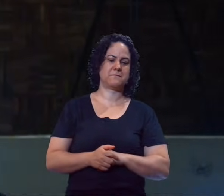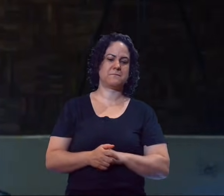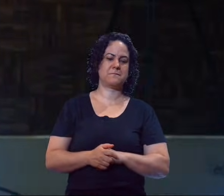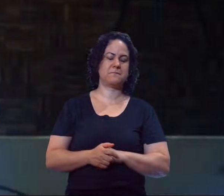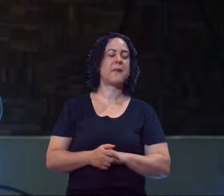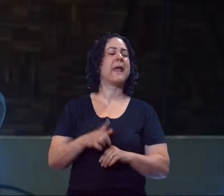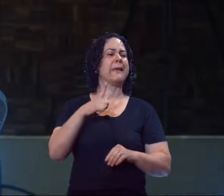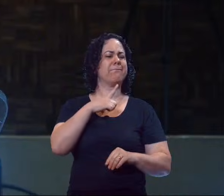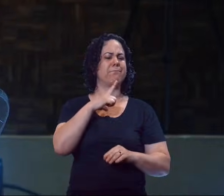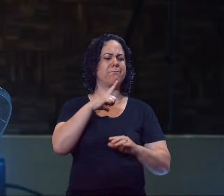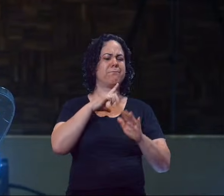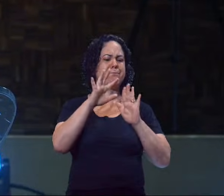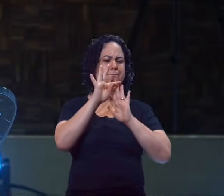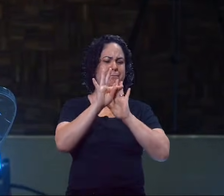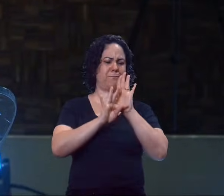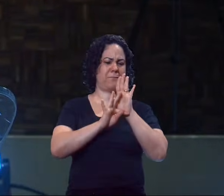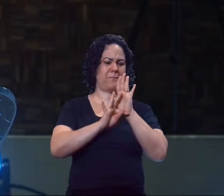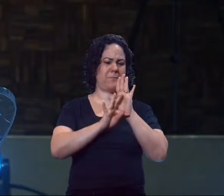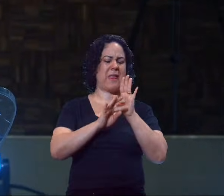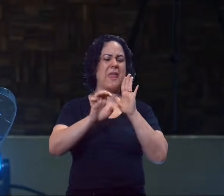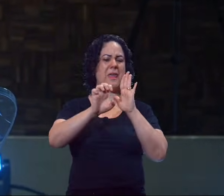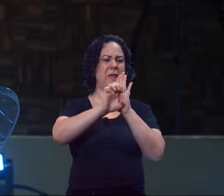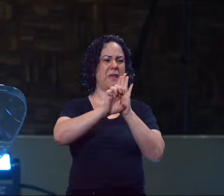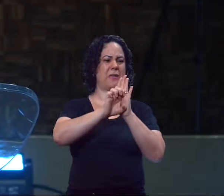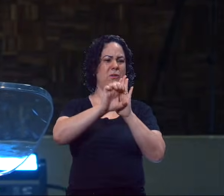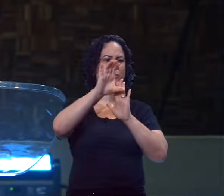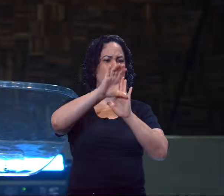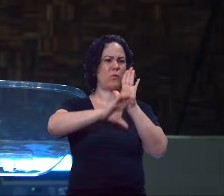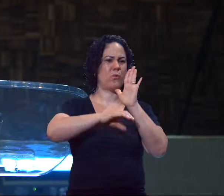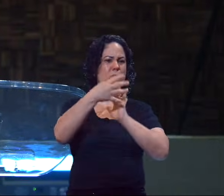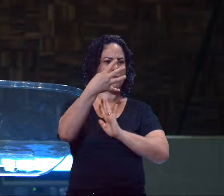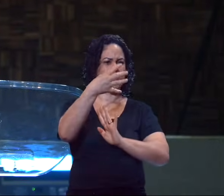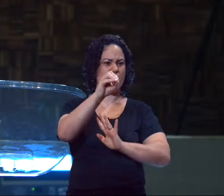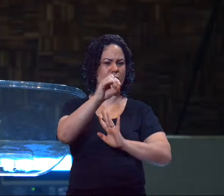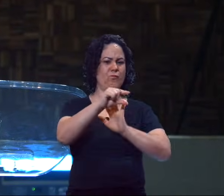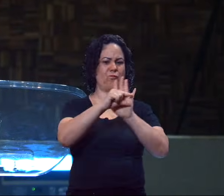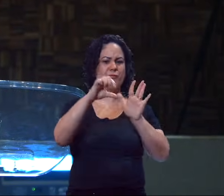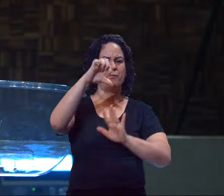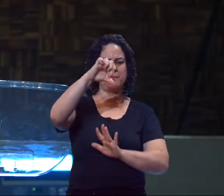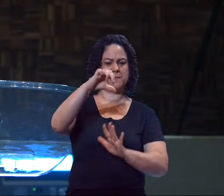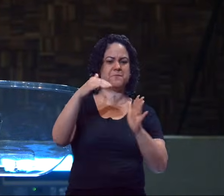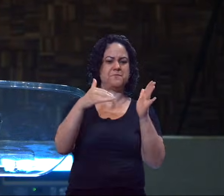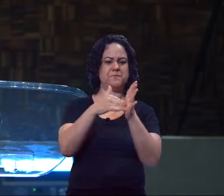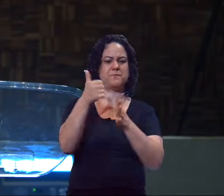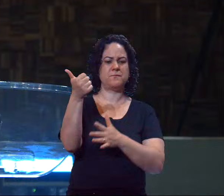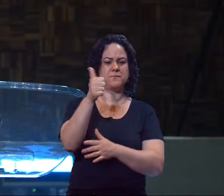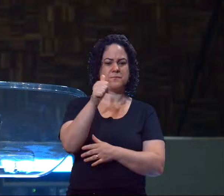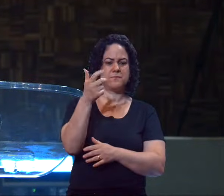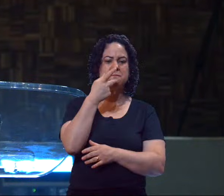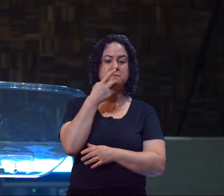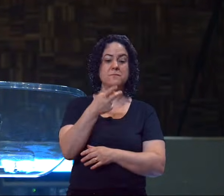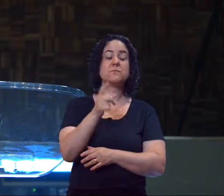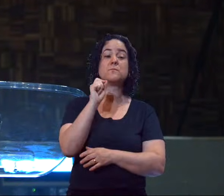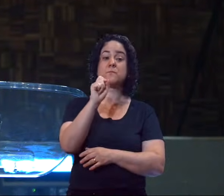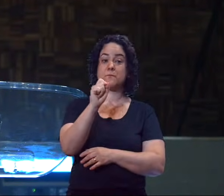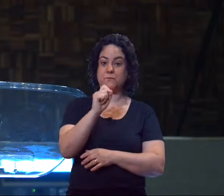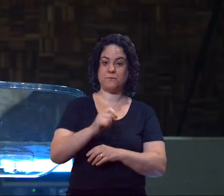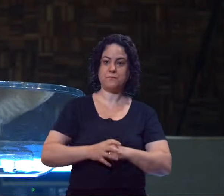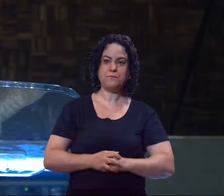Tem um texto na Bíblia, Êxodo 40, versículo 9 a 11, que